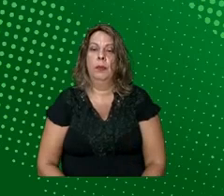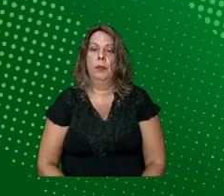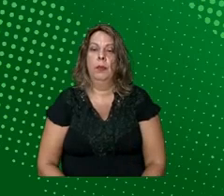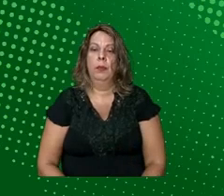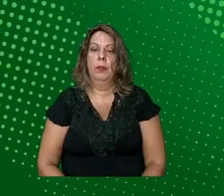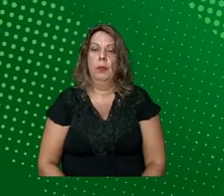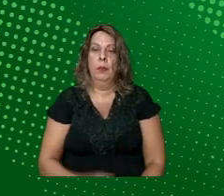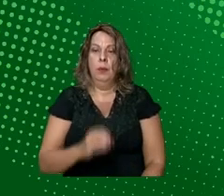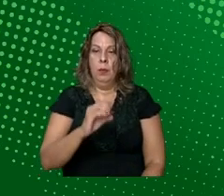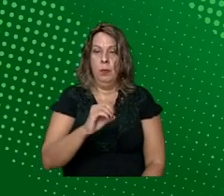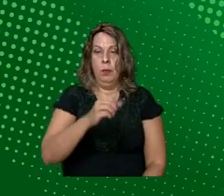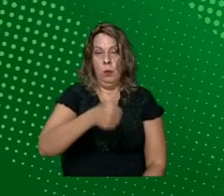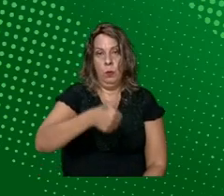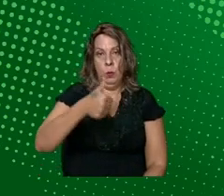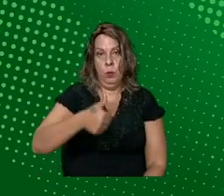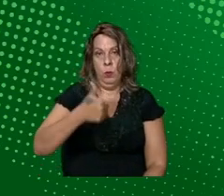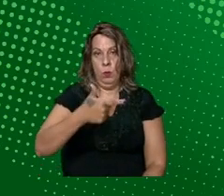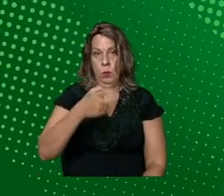Aqui é o